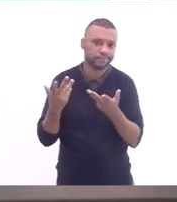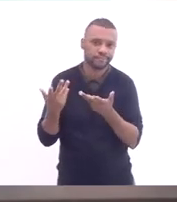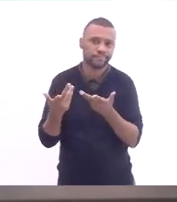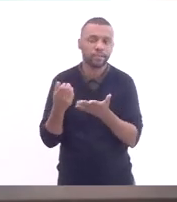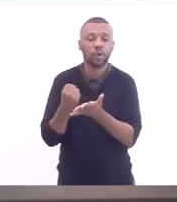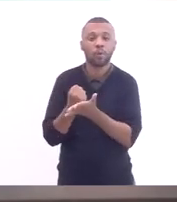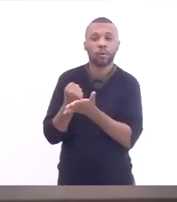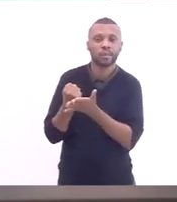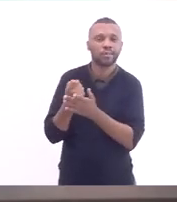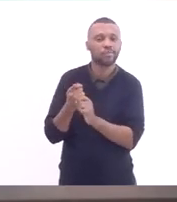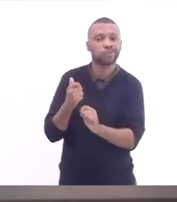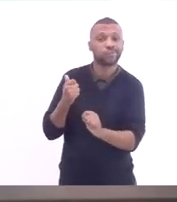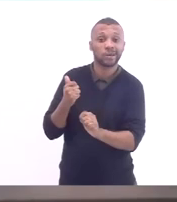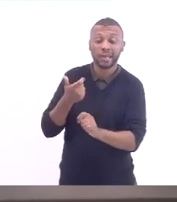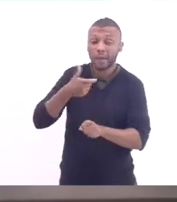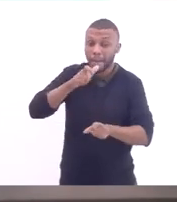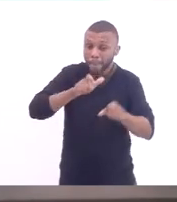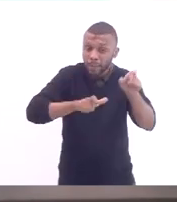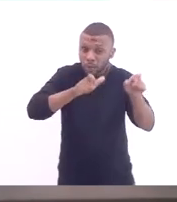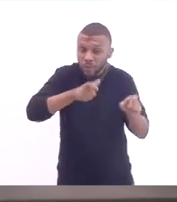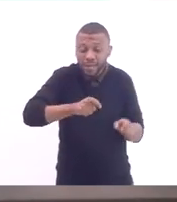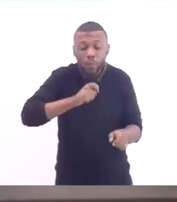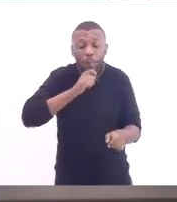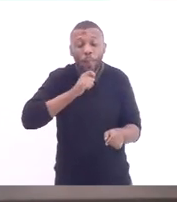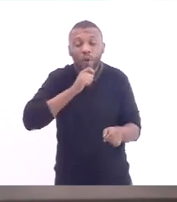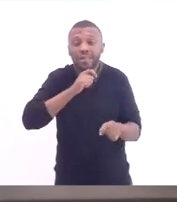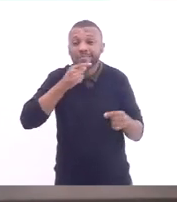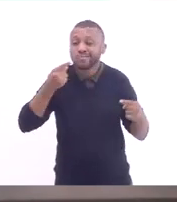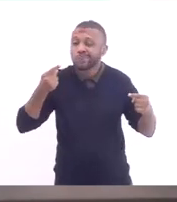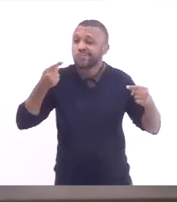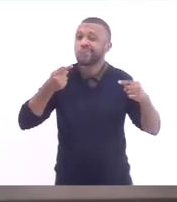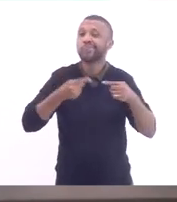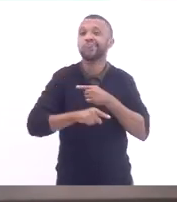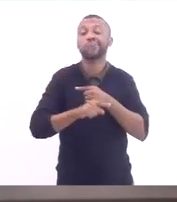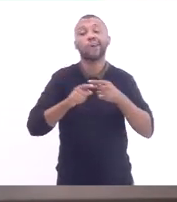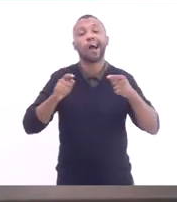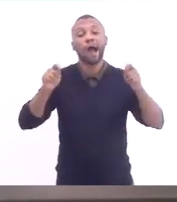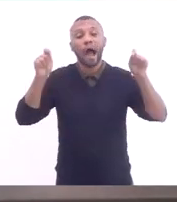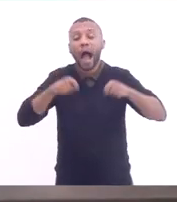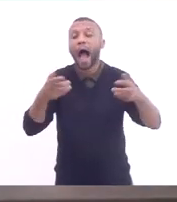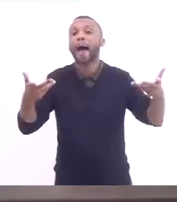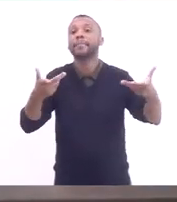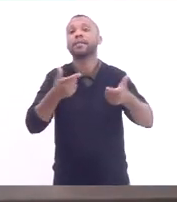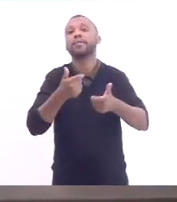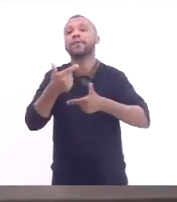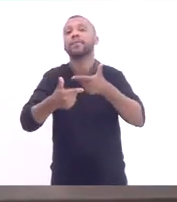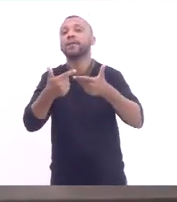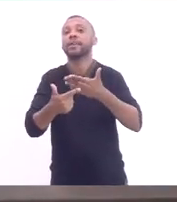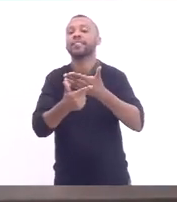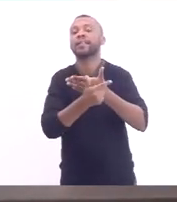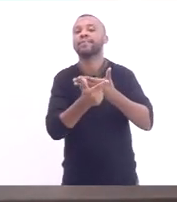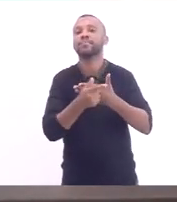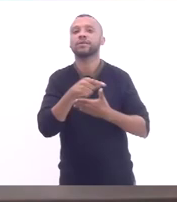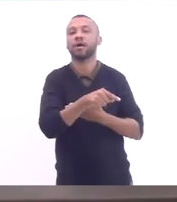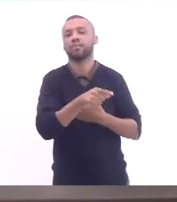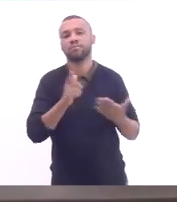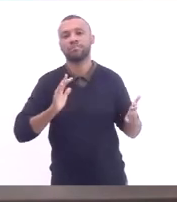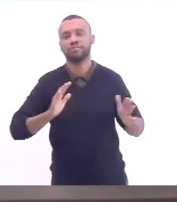E gente que não tem, muitas vezes, nenhuma habilitação para estar nas funções que